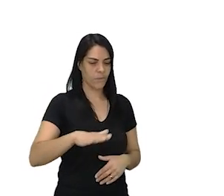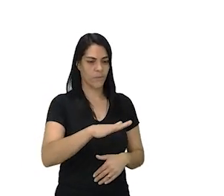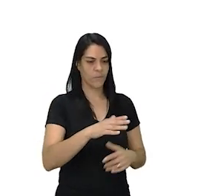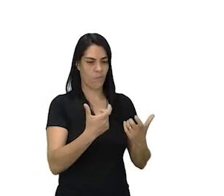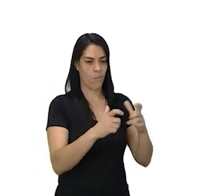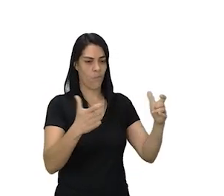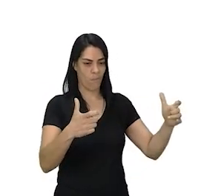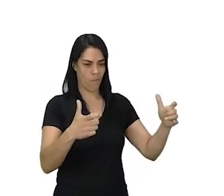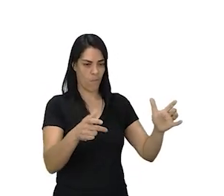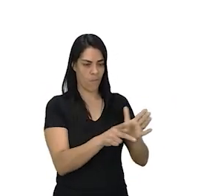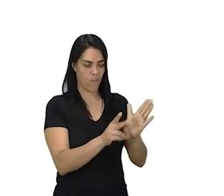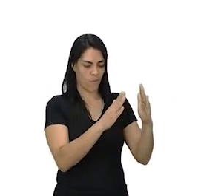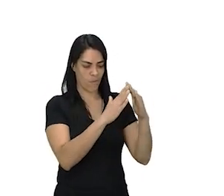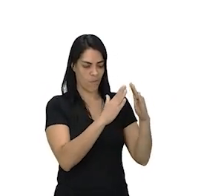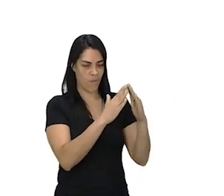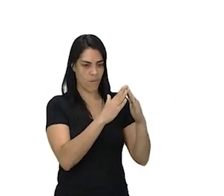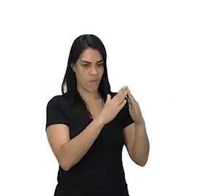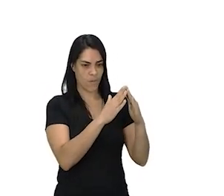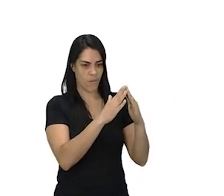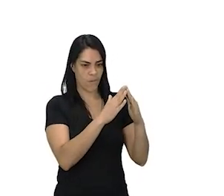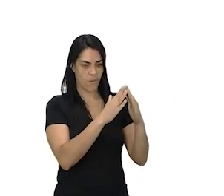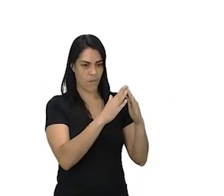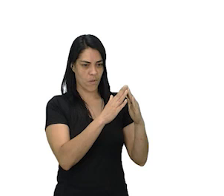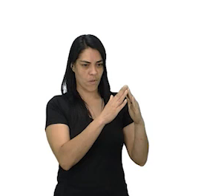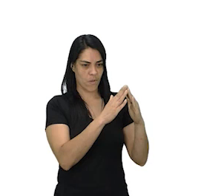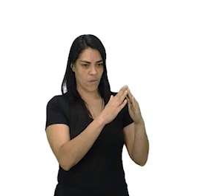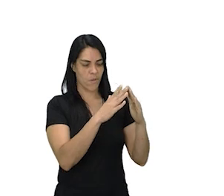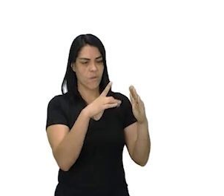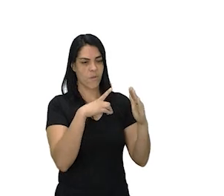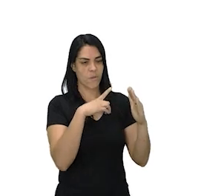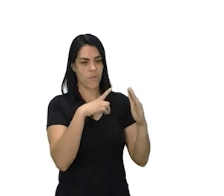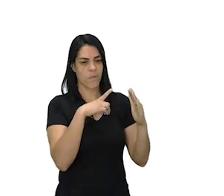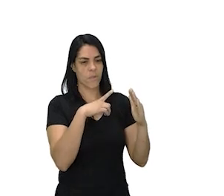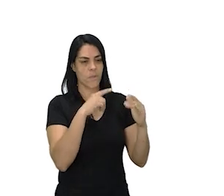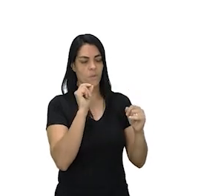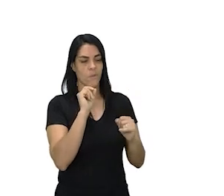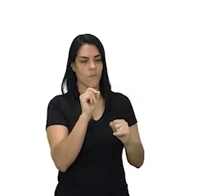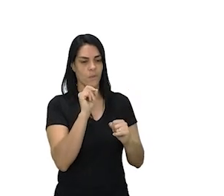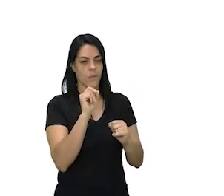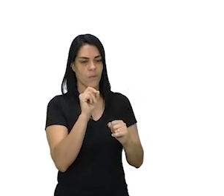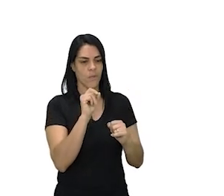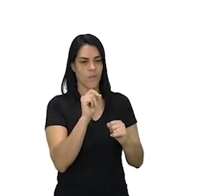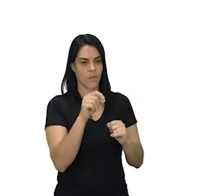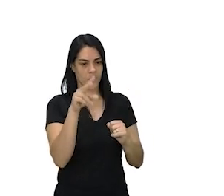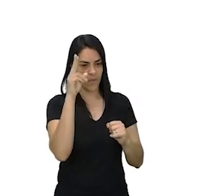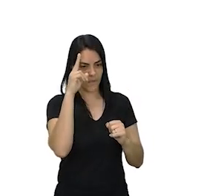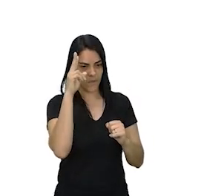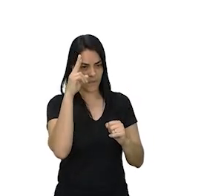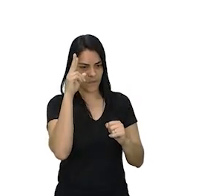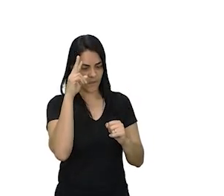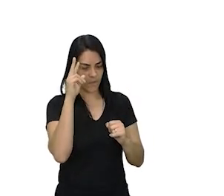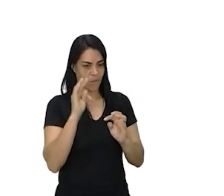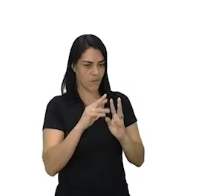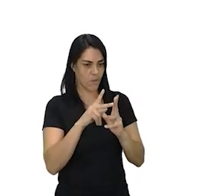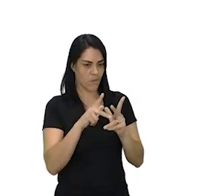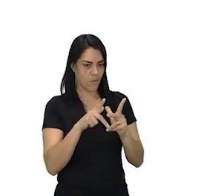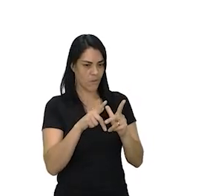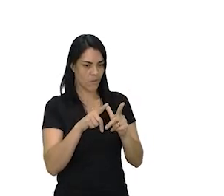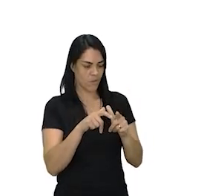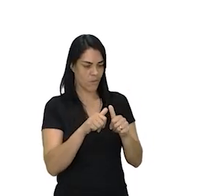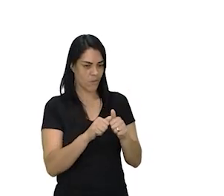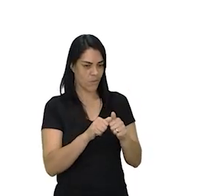casa vende, no fundo, a lembrancinha de tudo aquilo que está, no fundo, exposto